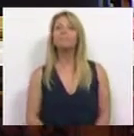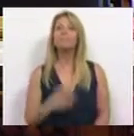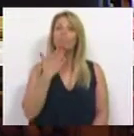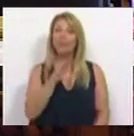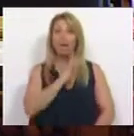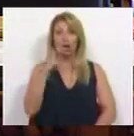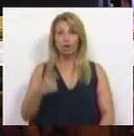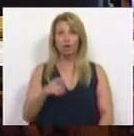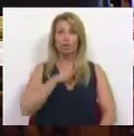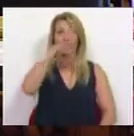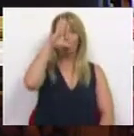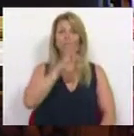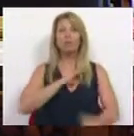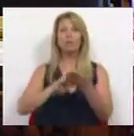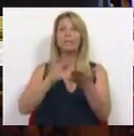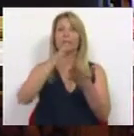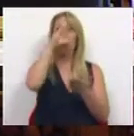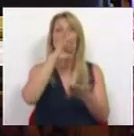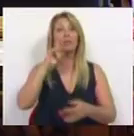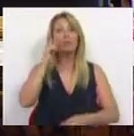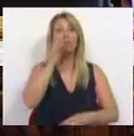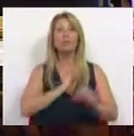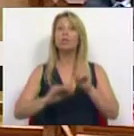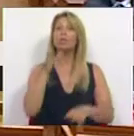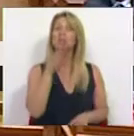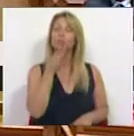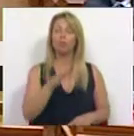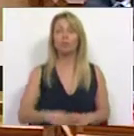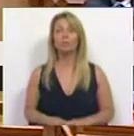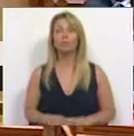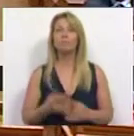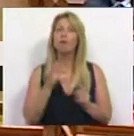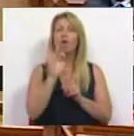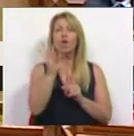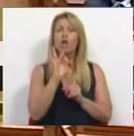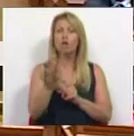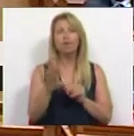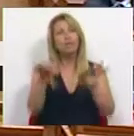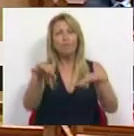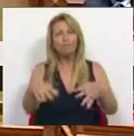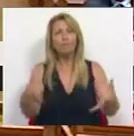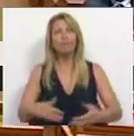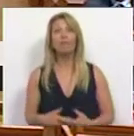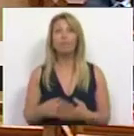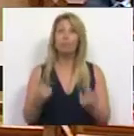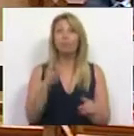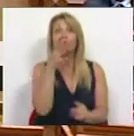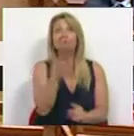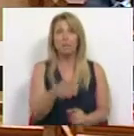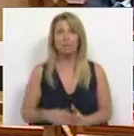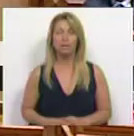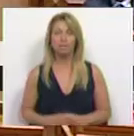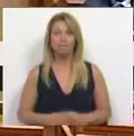Muito obrigada, Sr. Presidente, Sr. Ministro, Sr. Secretário de Estado, Senhoras e Senhores Deputados. Umas notas finais para dizer o